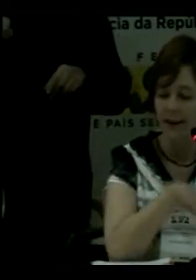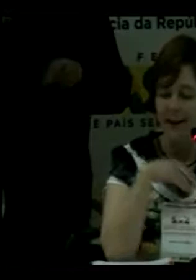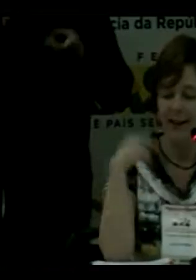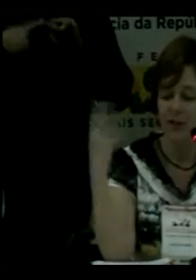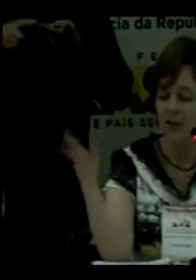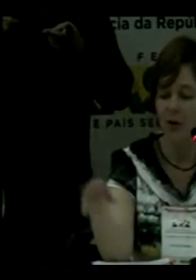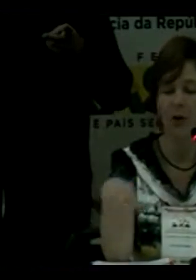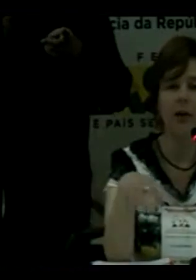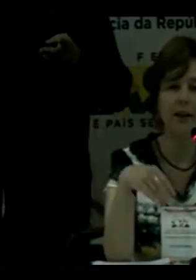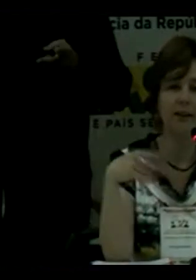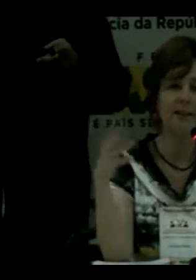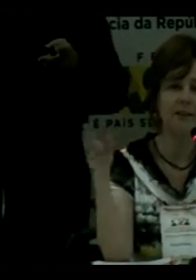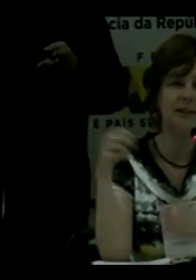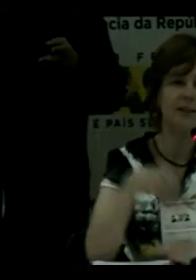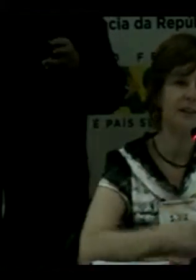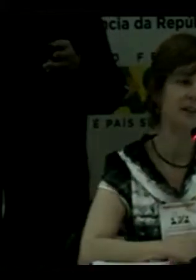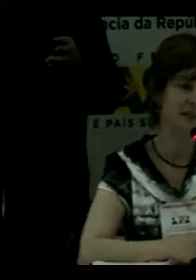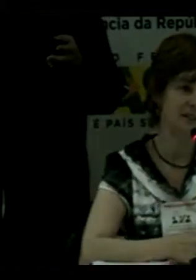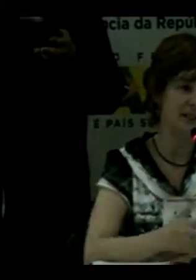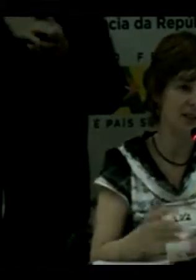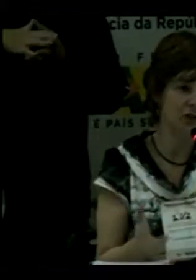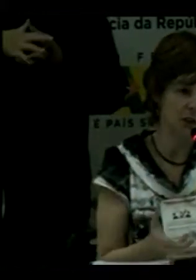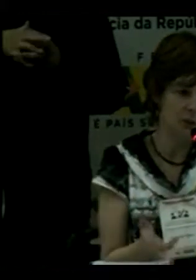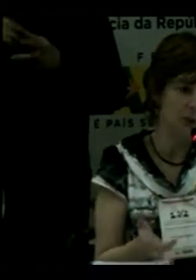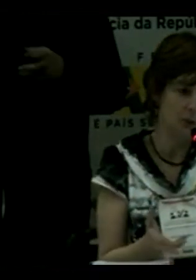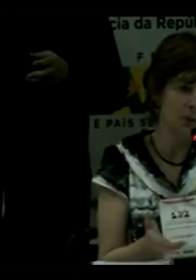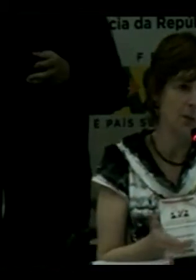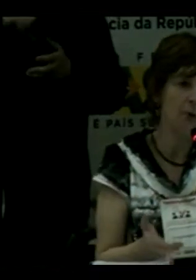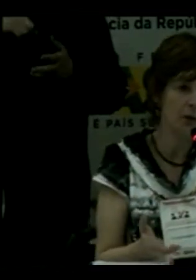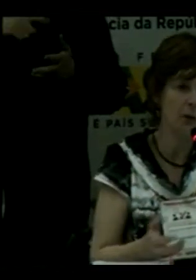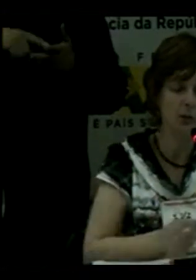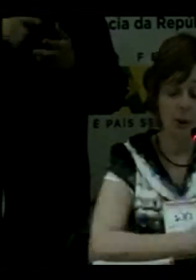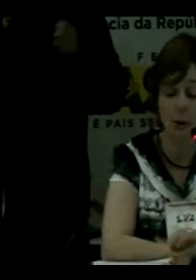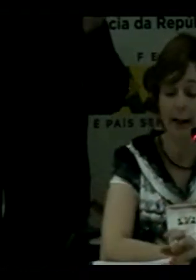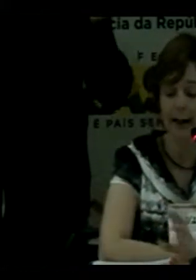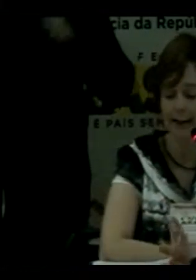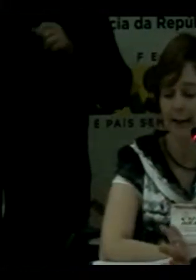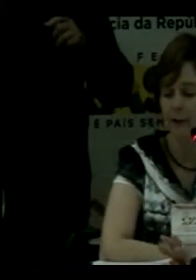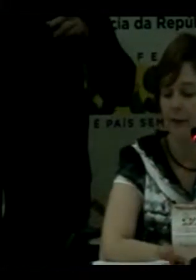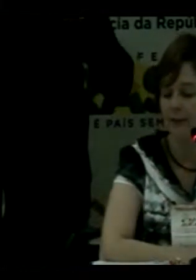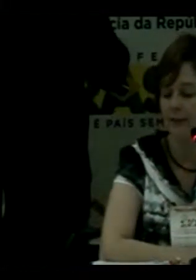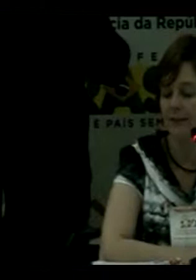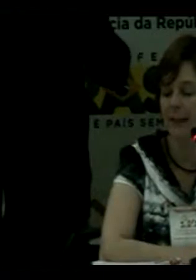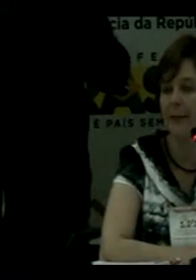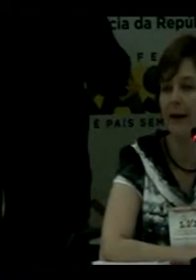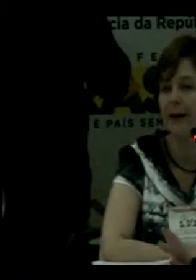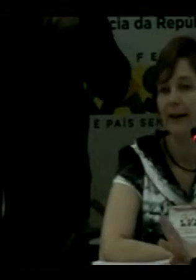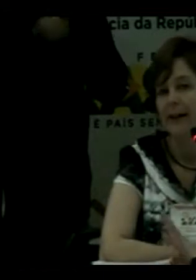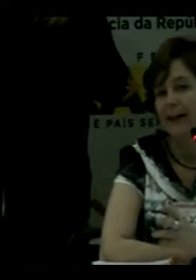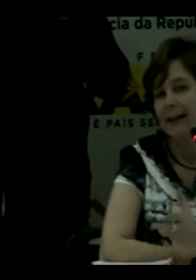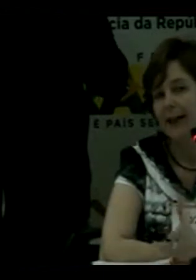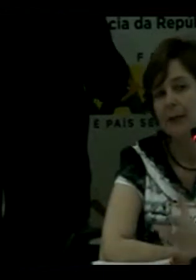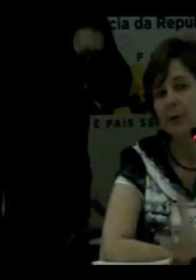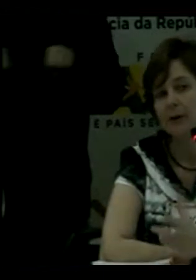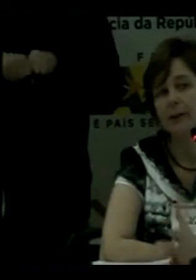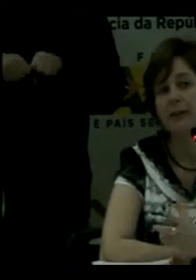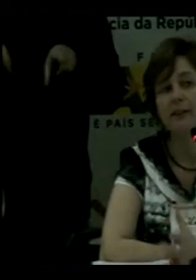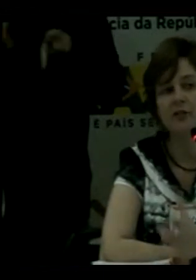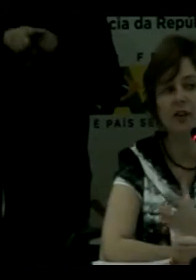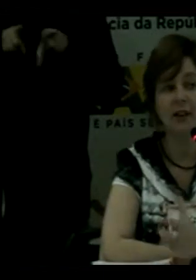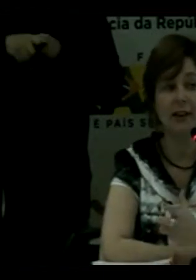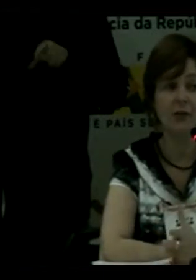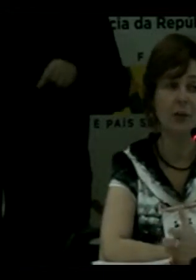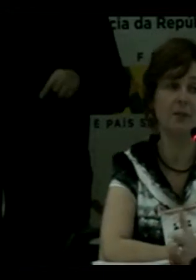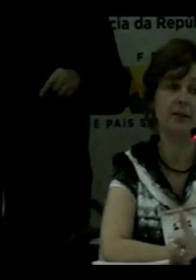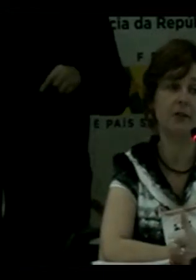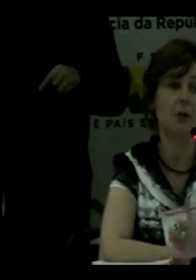de regiões que possam dialogar dentro desse sistema. E a